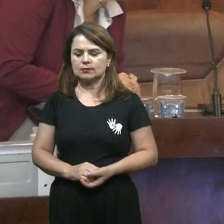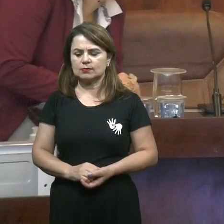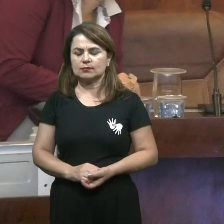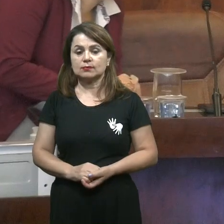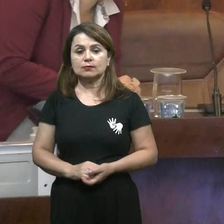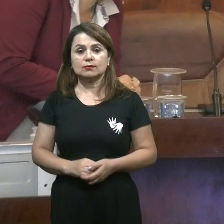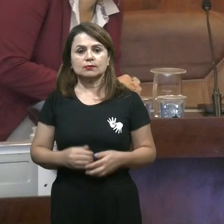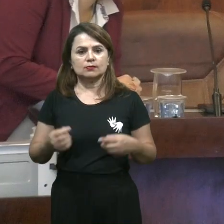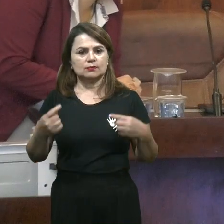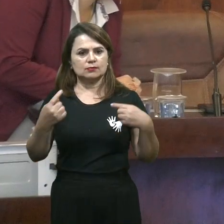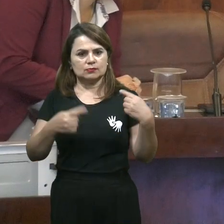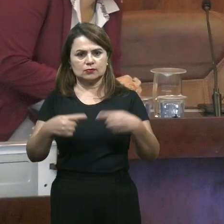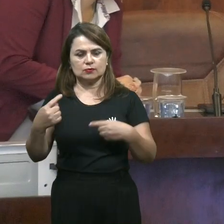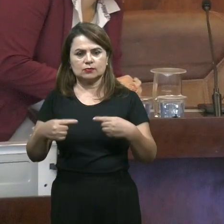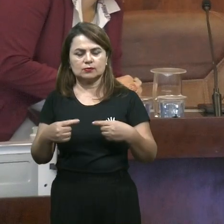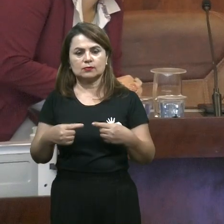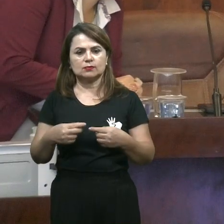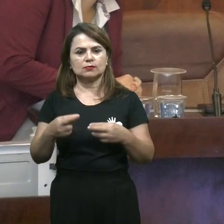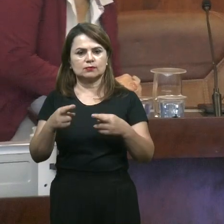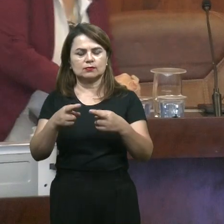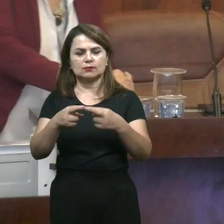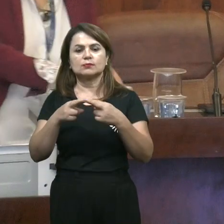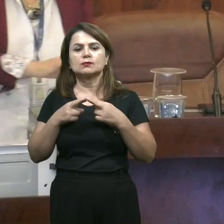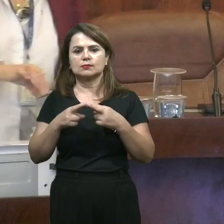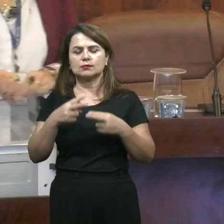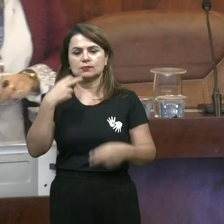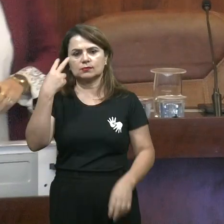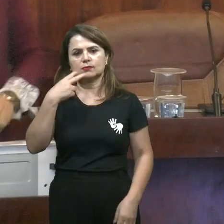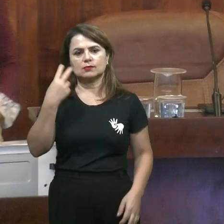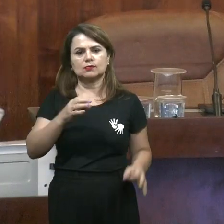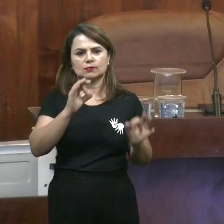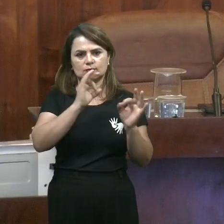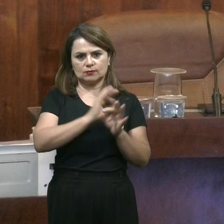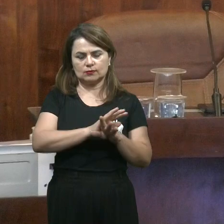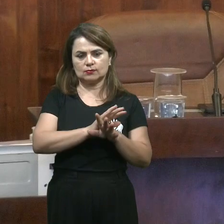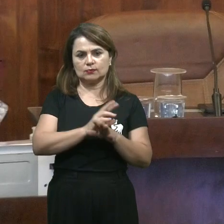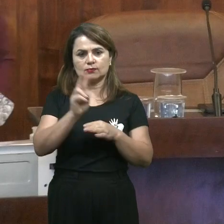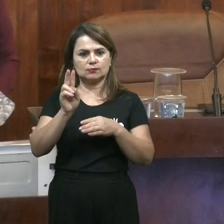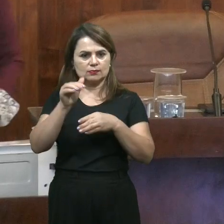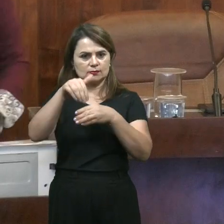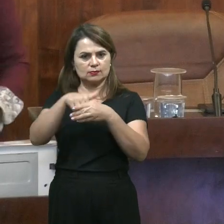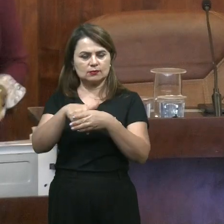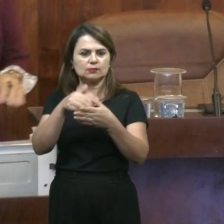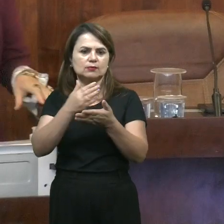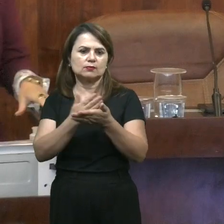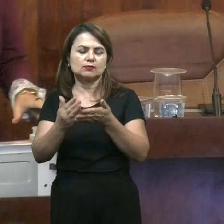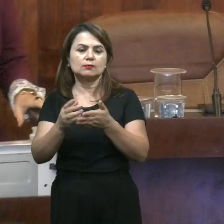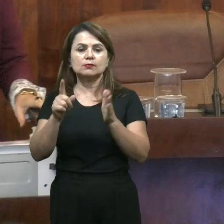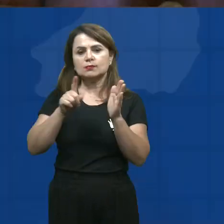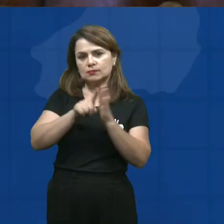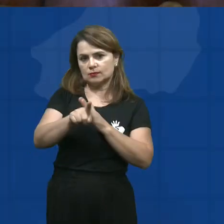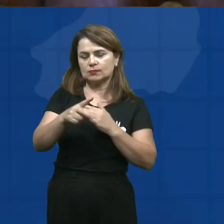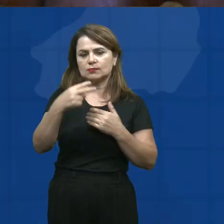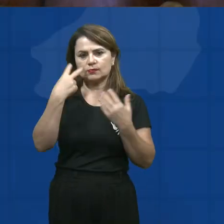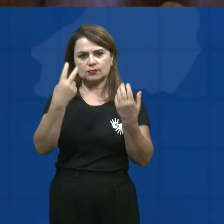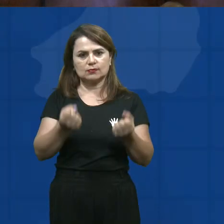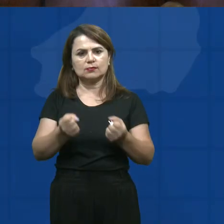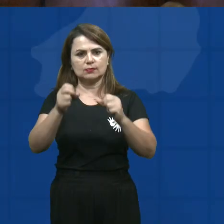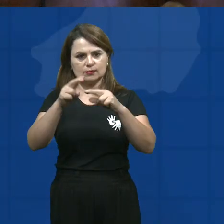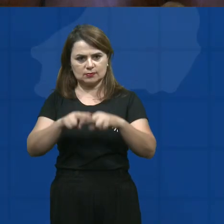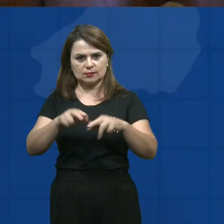Continua em discussão o requerimento. Não havendo vereadores inscritos, está em votação. Os vereadores que estão favoráveis, permaneçam como se encontram.